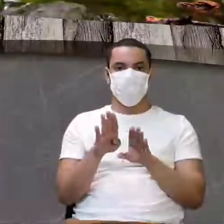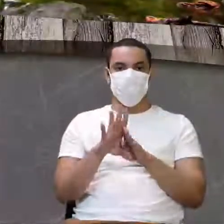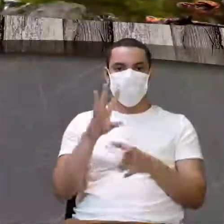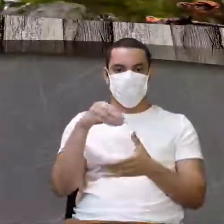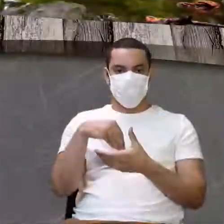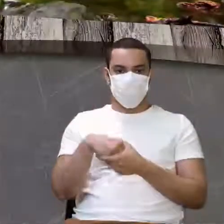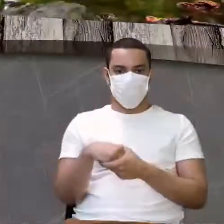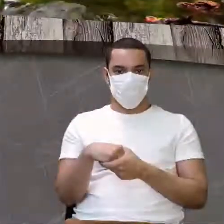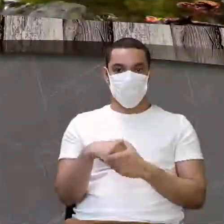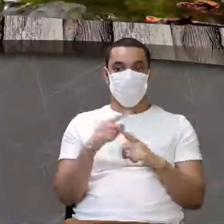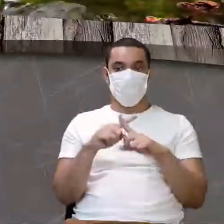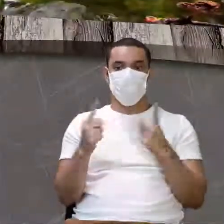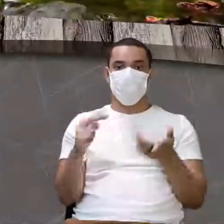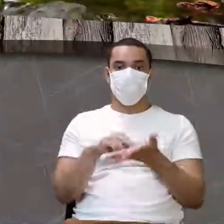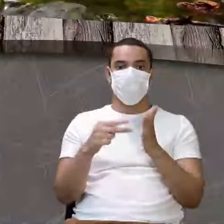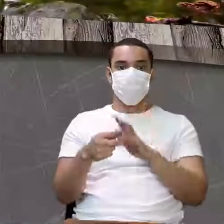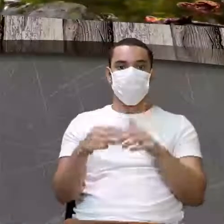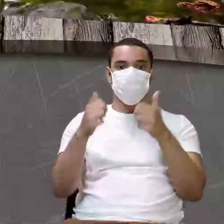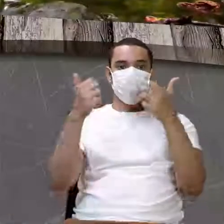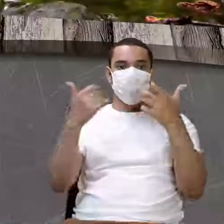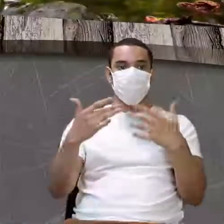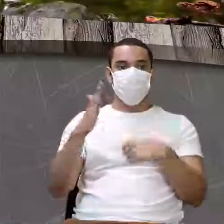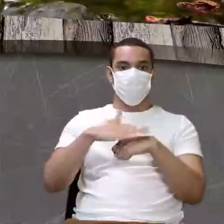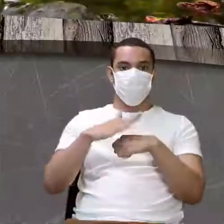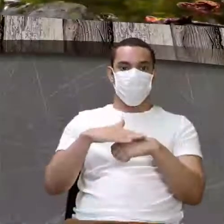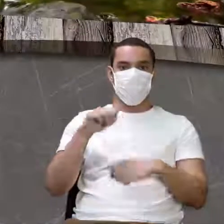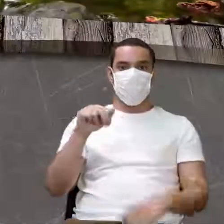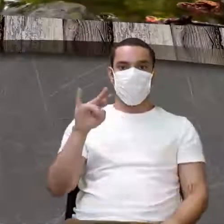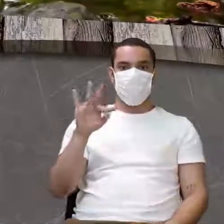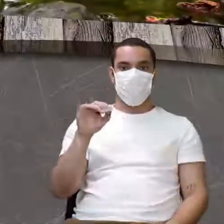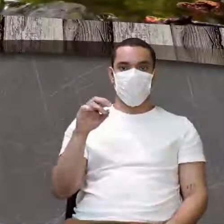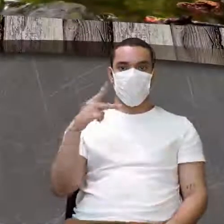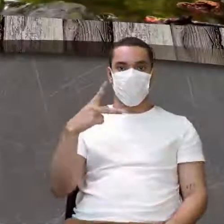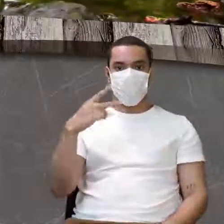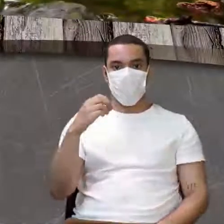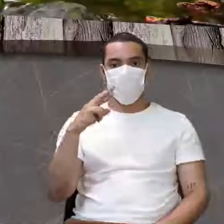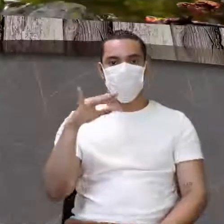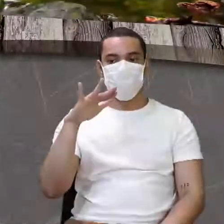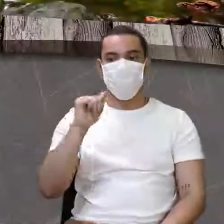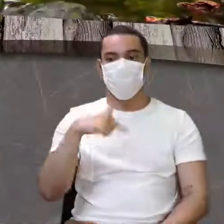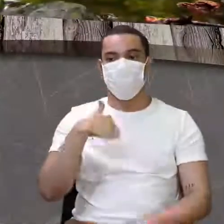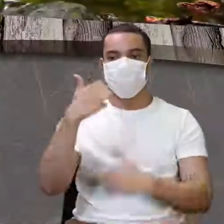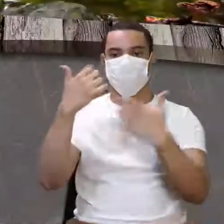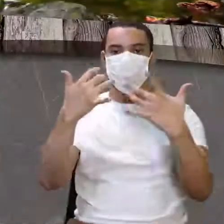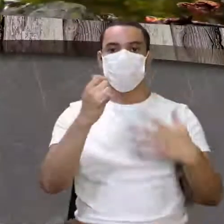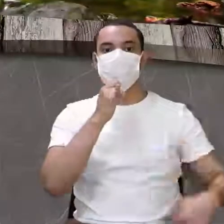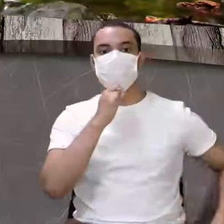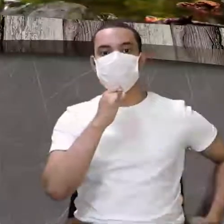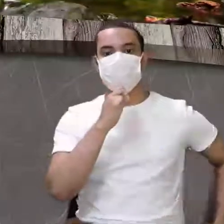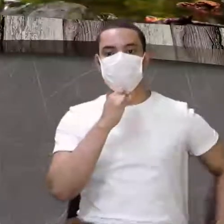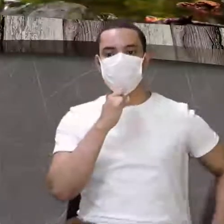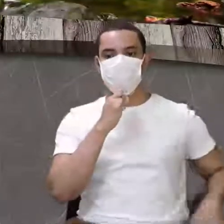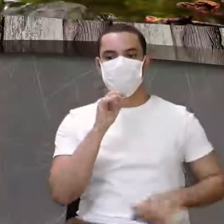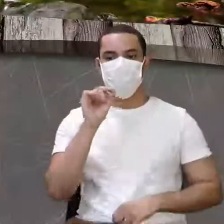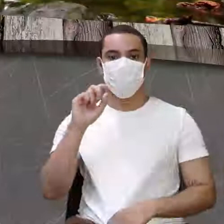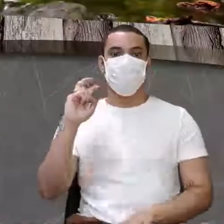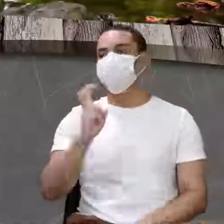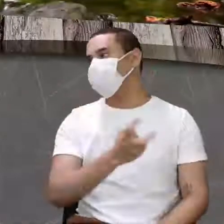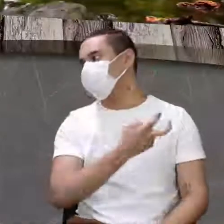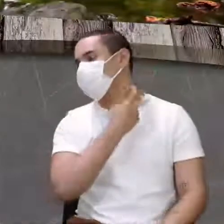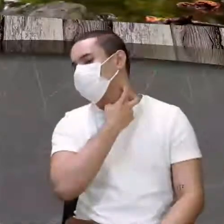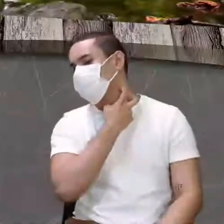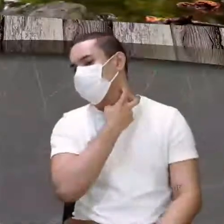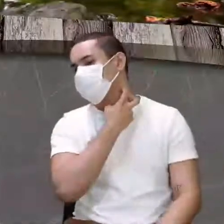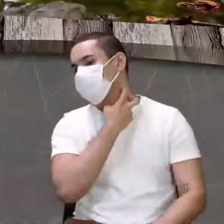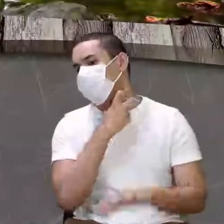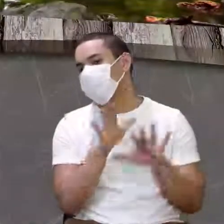simplesiomorfias. Só que nós estamos falando das autapomorfias. E aí a gente deu um exemplo de quem? Dos morcegos. São